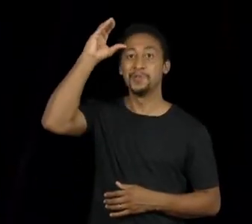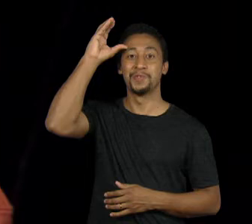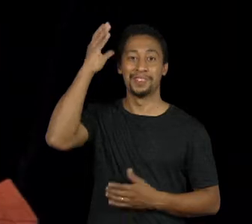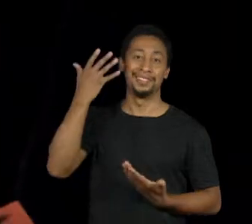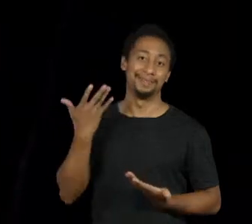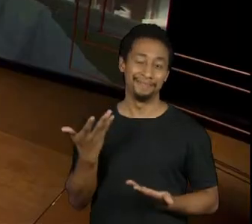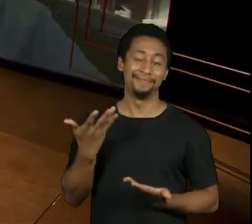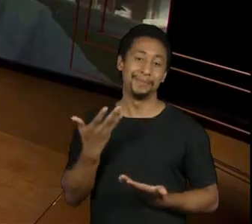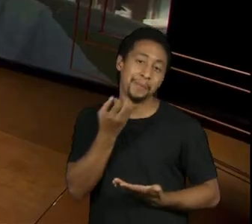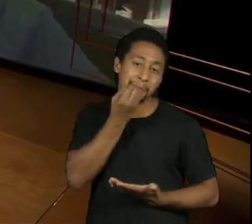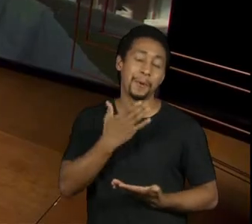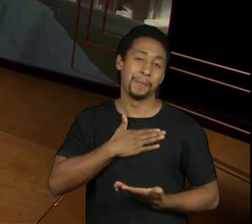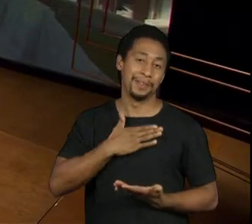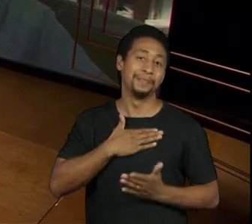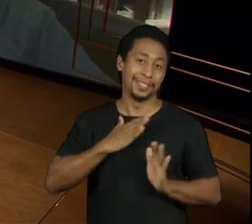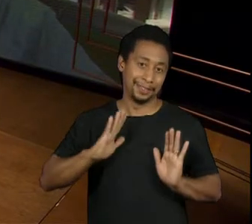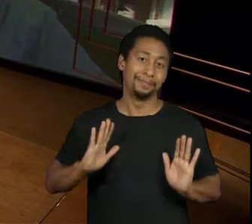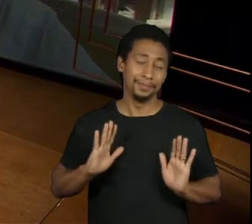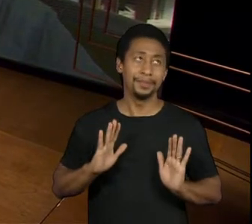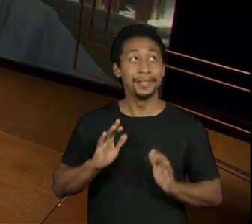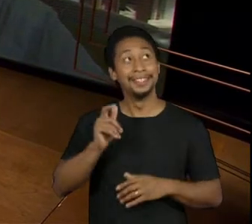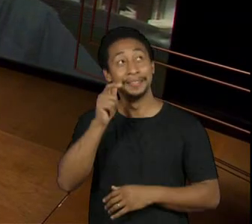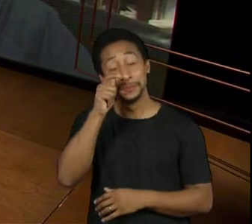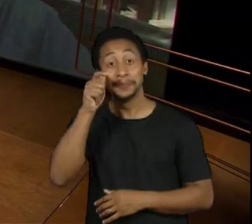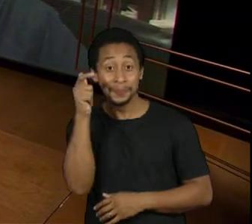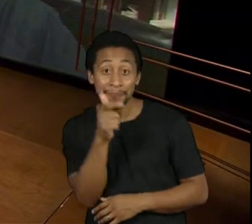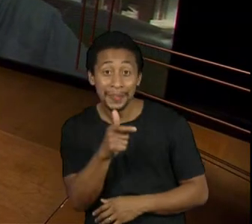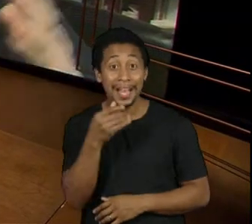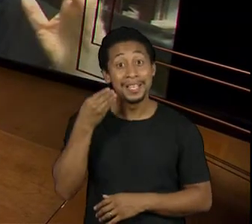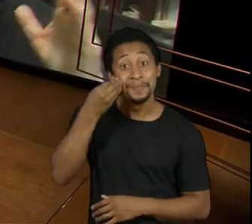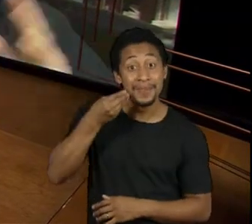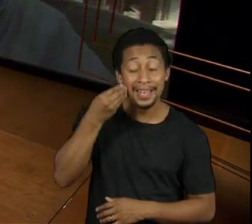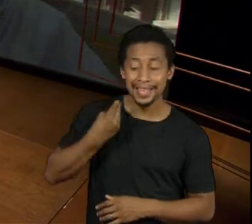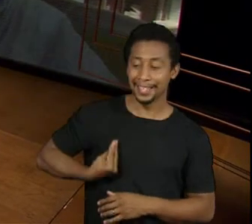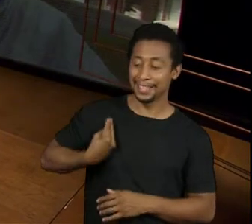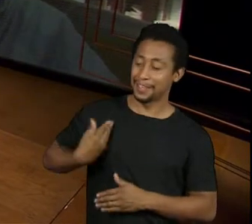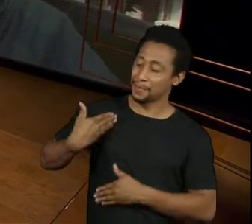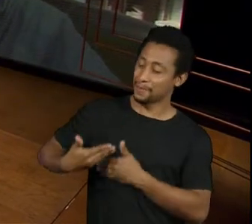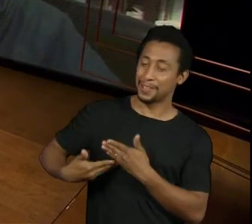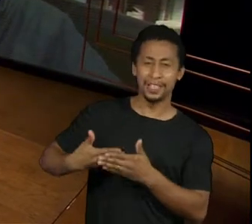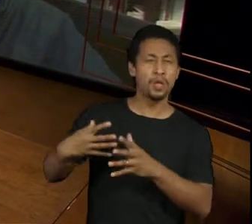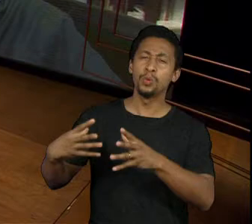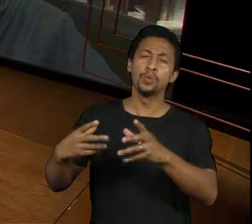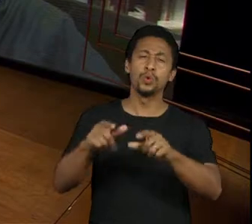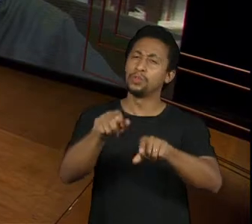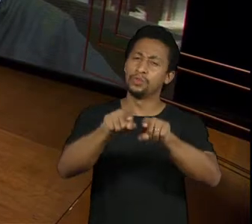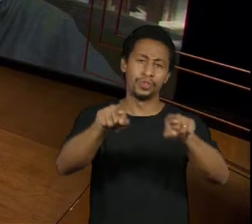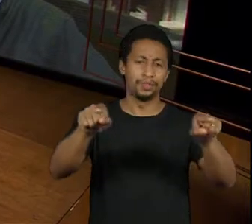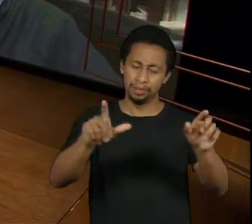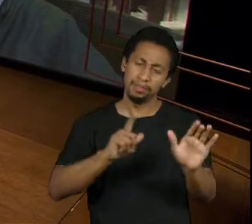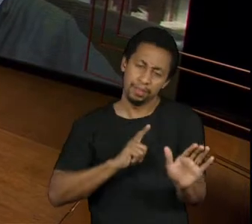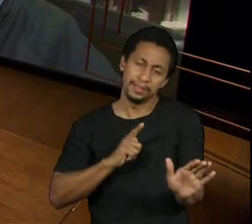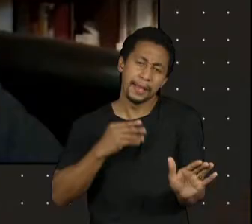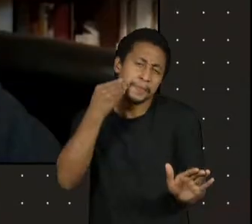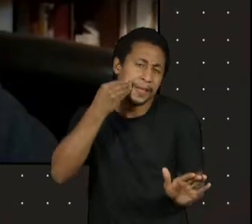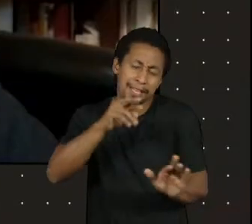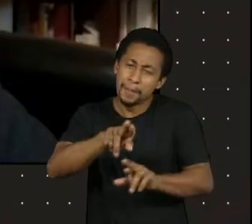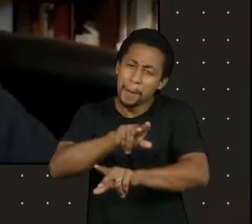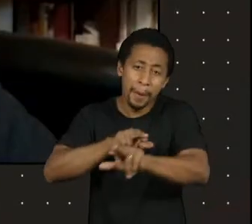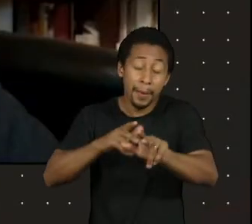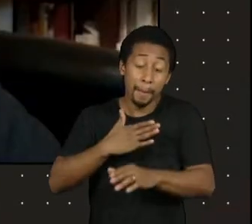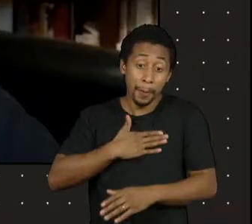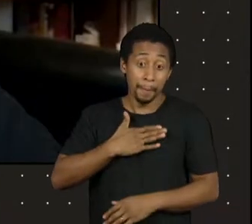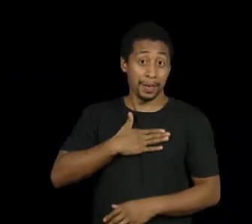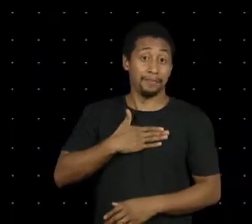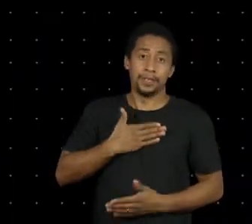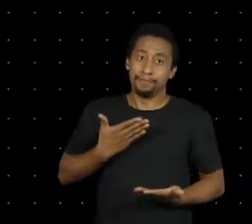muito bom, foi uma marca curiosa, né? Essas experiências de vida. Todos nós temos experiências de vida as mais variadas, mas essa para mim foi